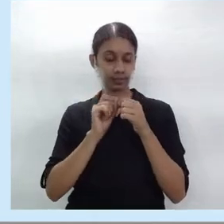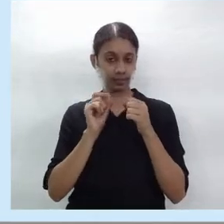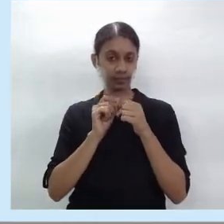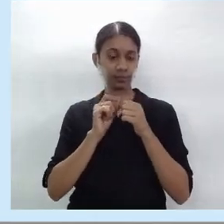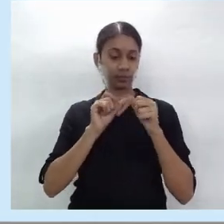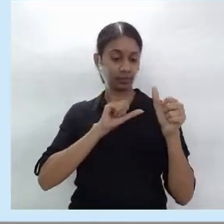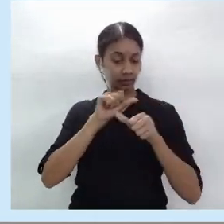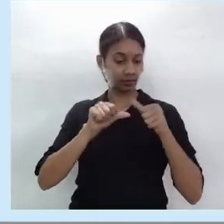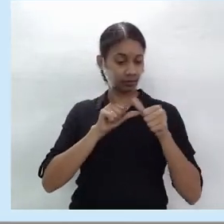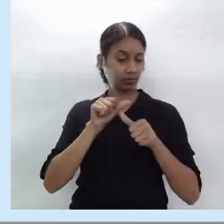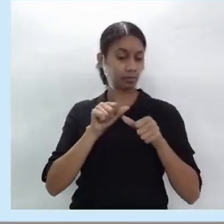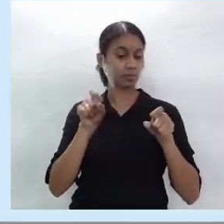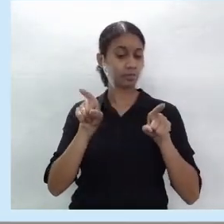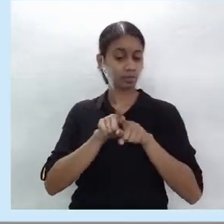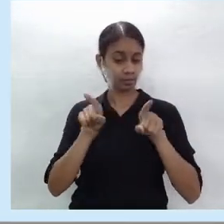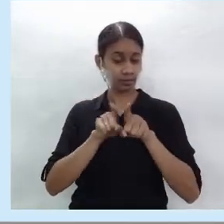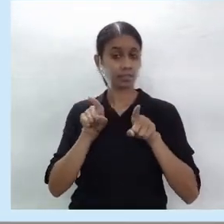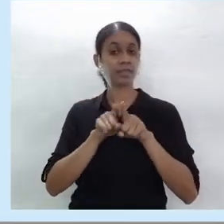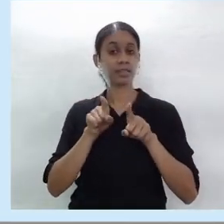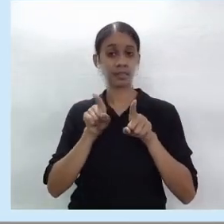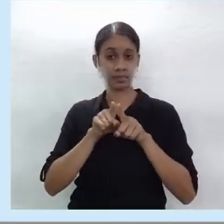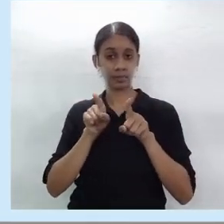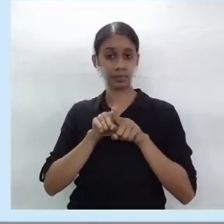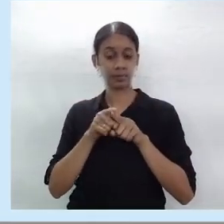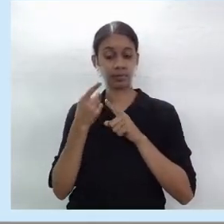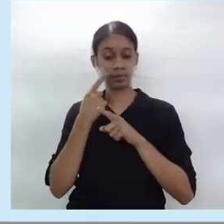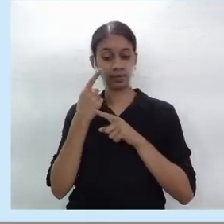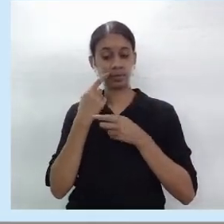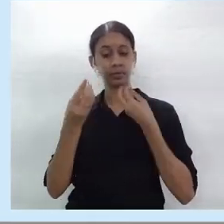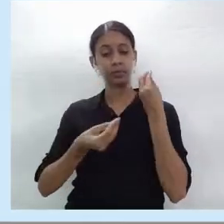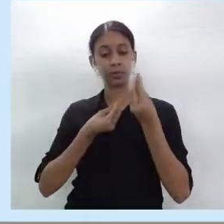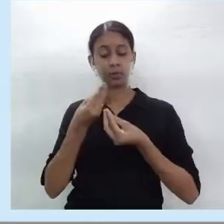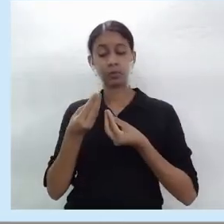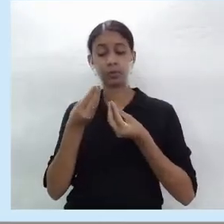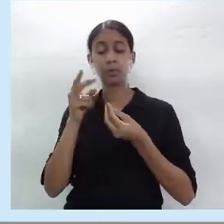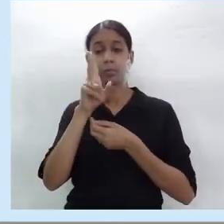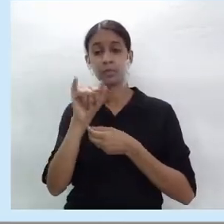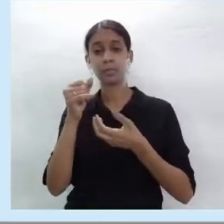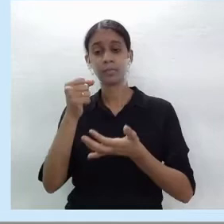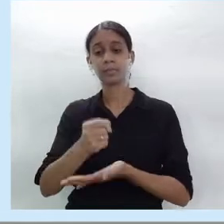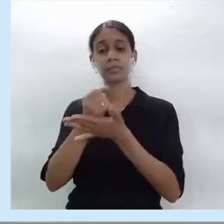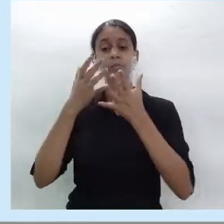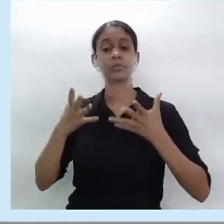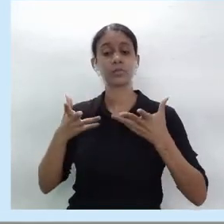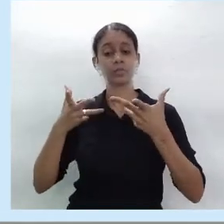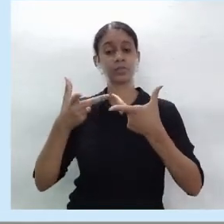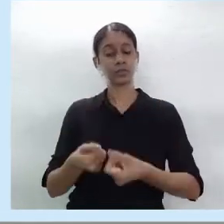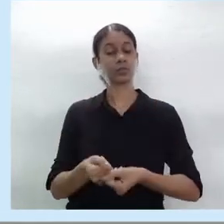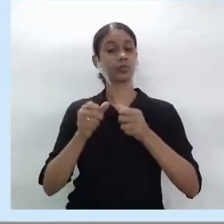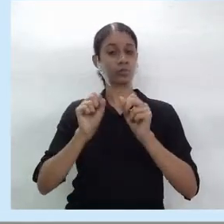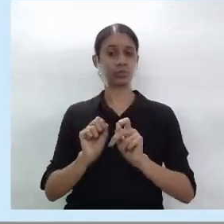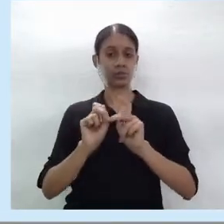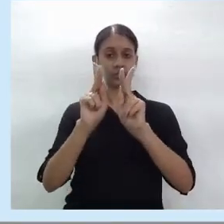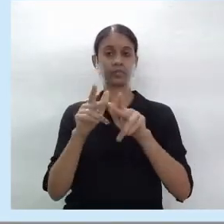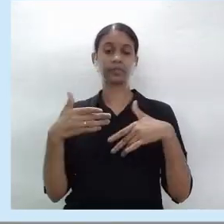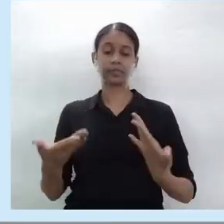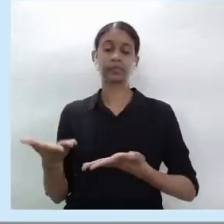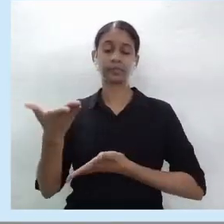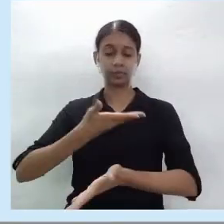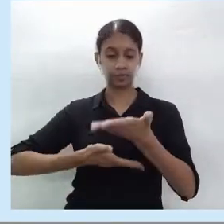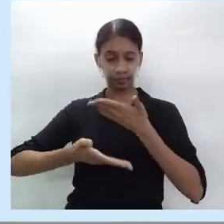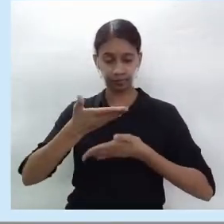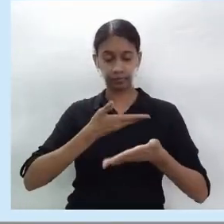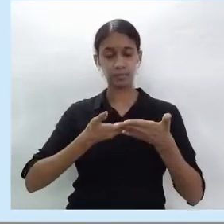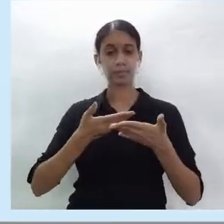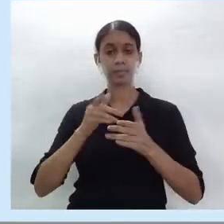mas ele tem que transformar esse meio de acordo com o benefício maior de todos. Tá ok? Então, essa é a relação